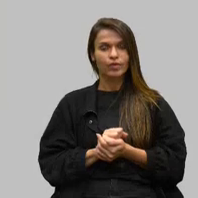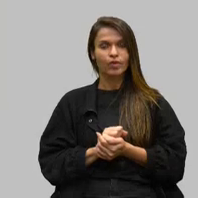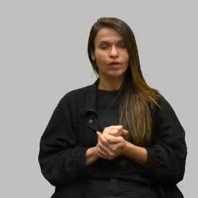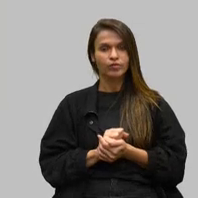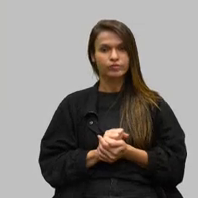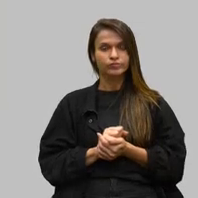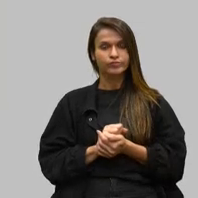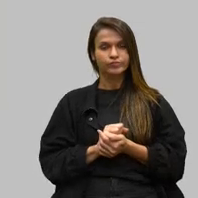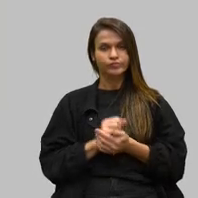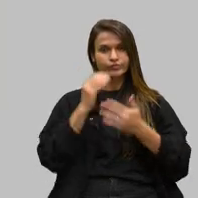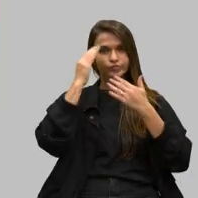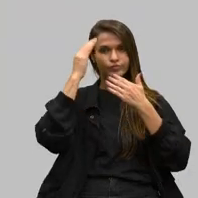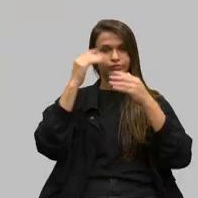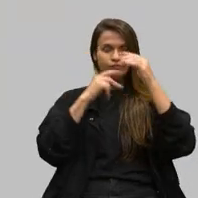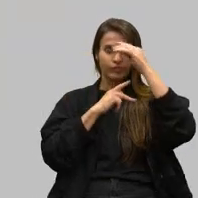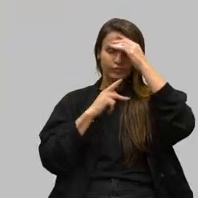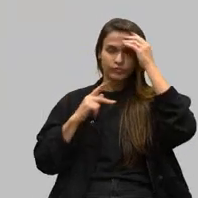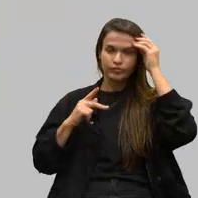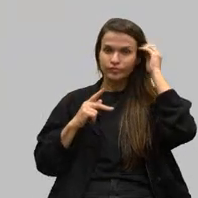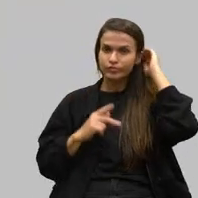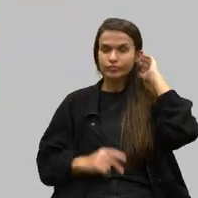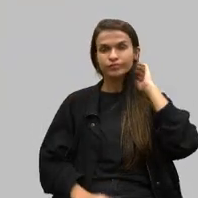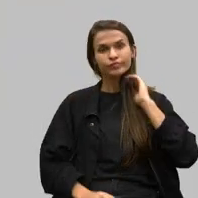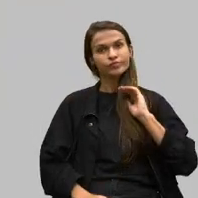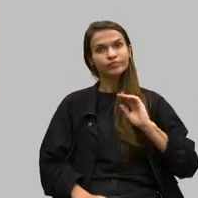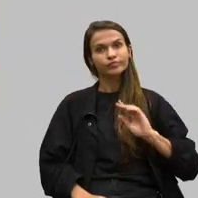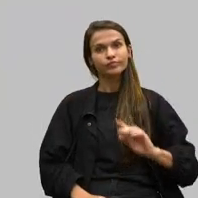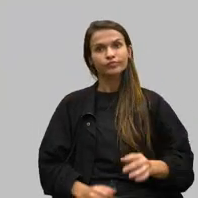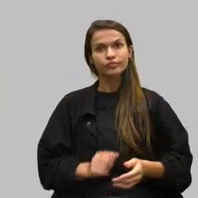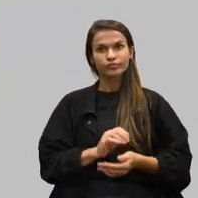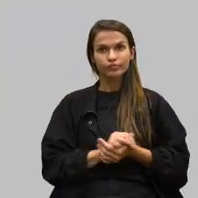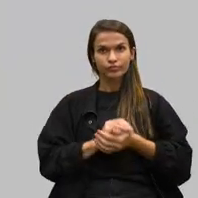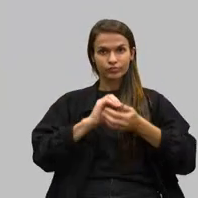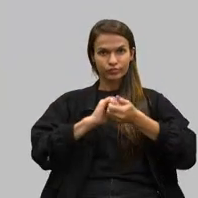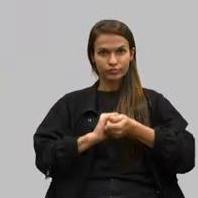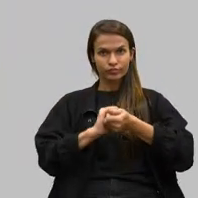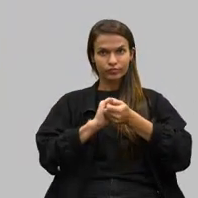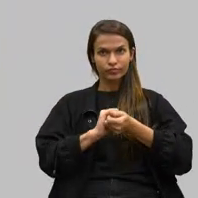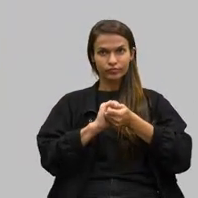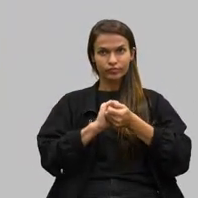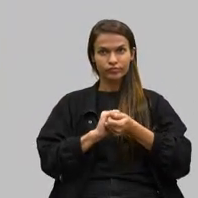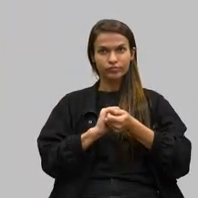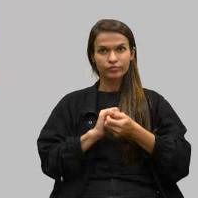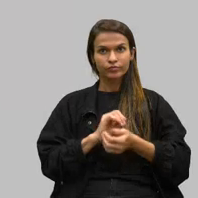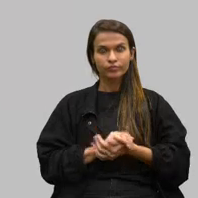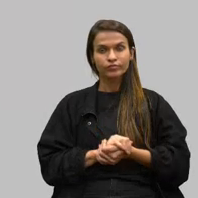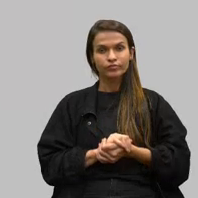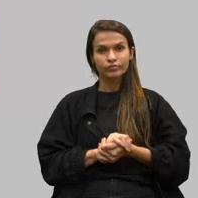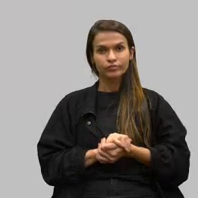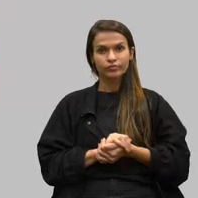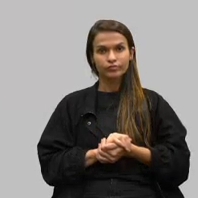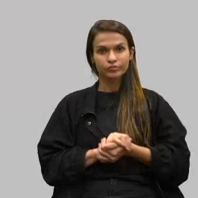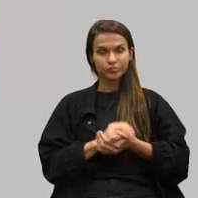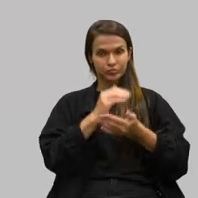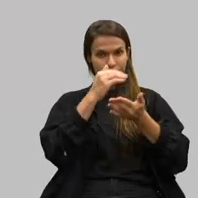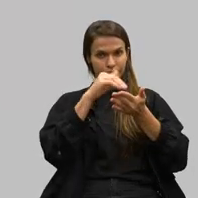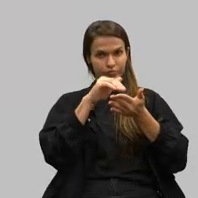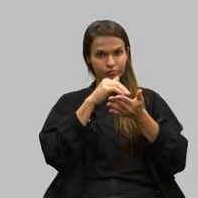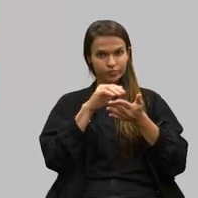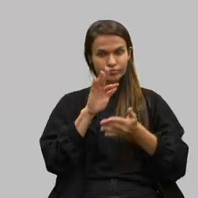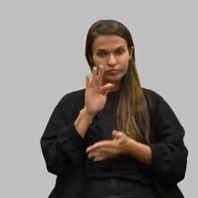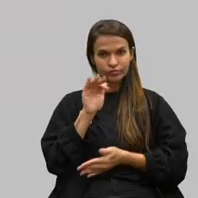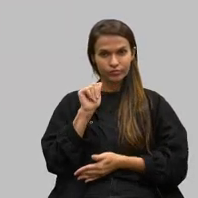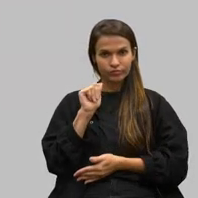presidente, deputado Arnaldo Santiago, saudar o nosso grande secretário, Fábio,